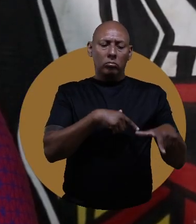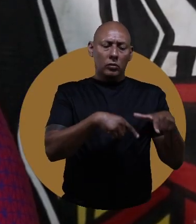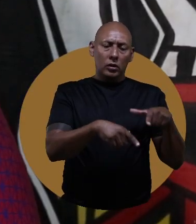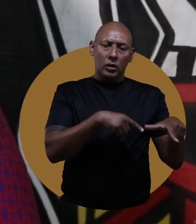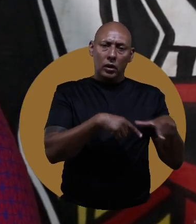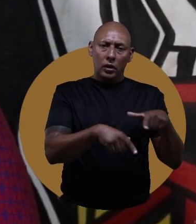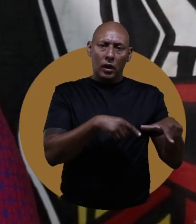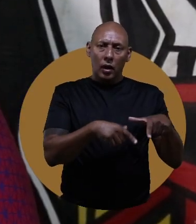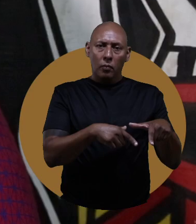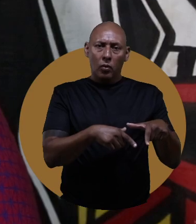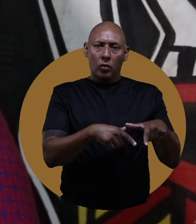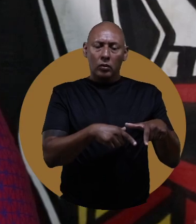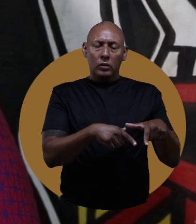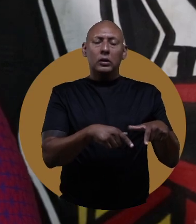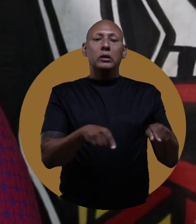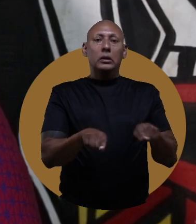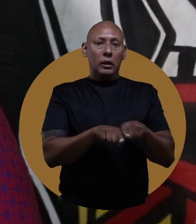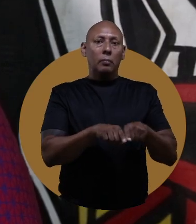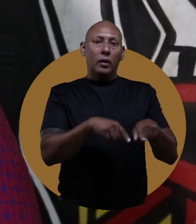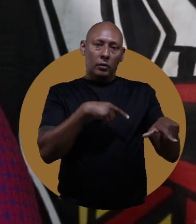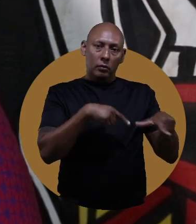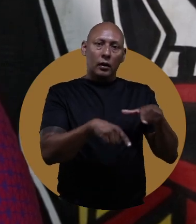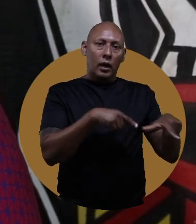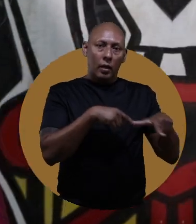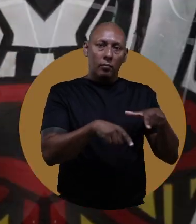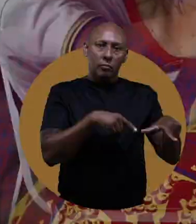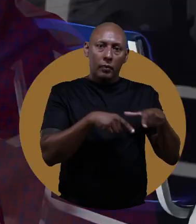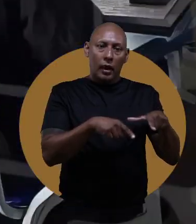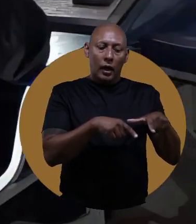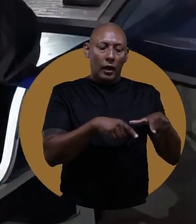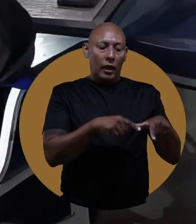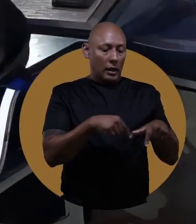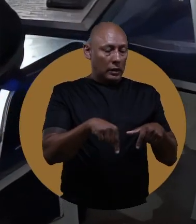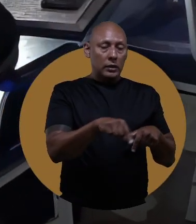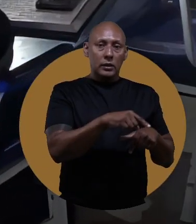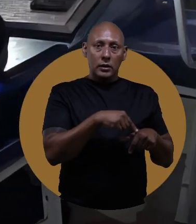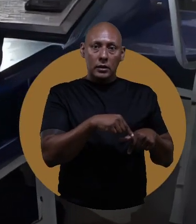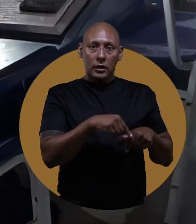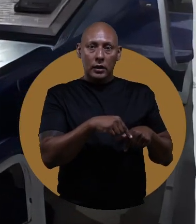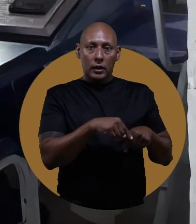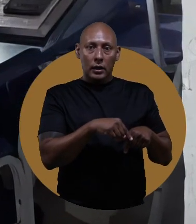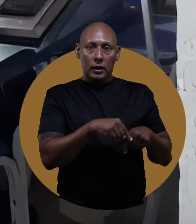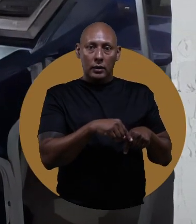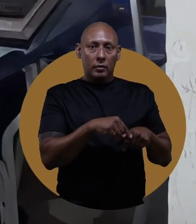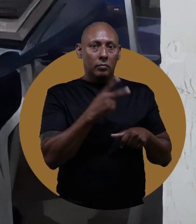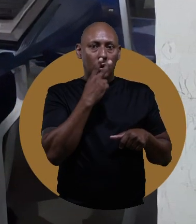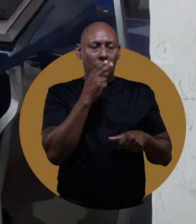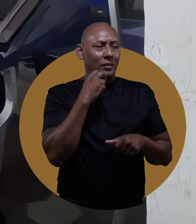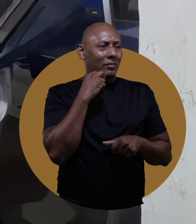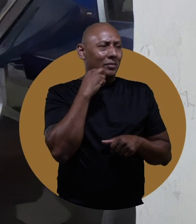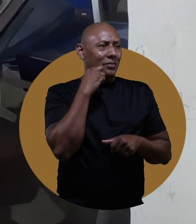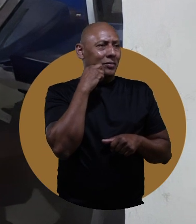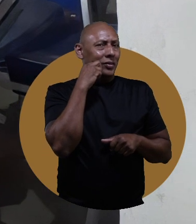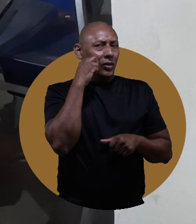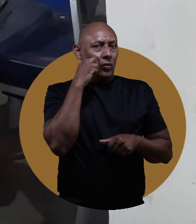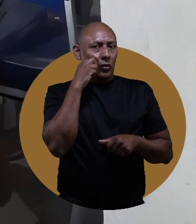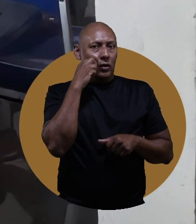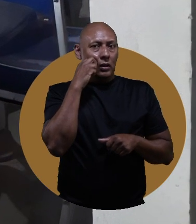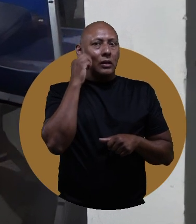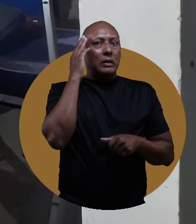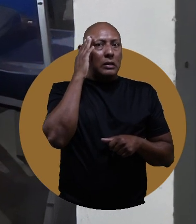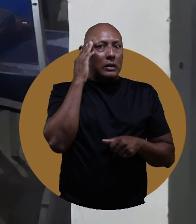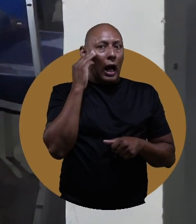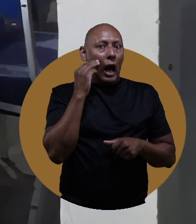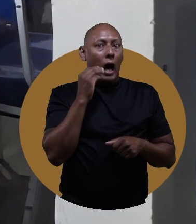né? E que são também trabalhadores, né? E eles são chamados tímidos, né? Há